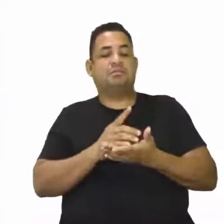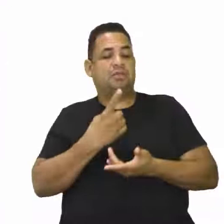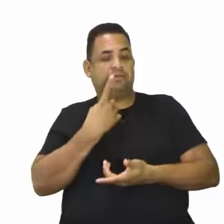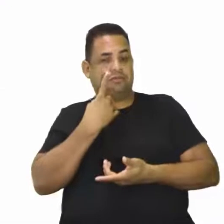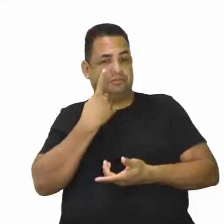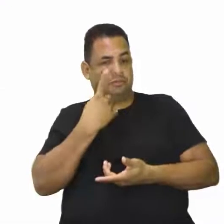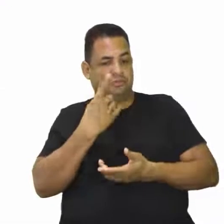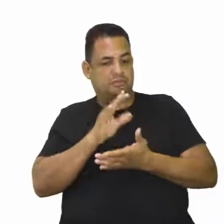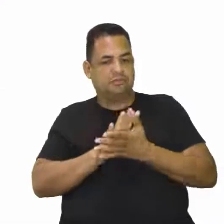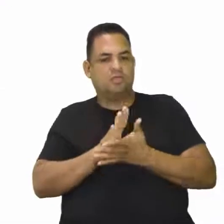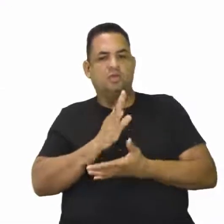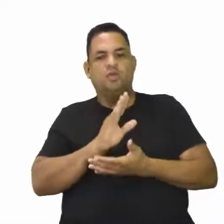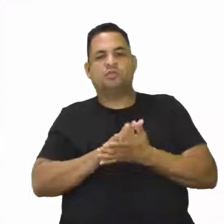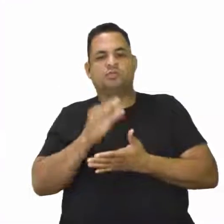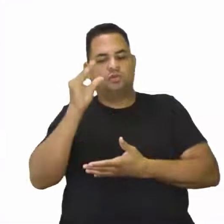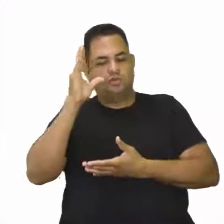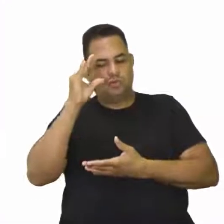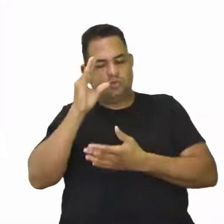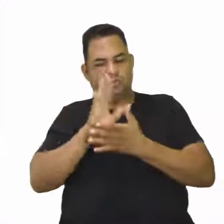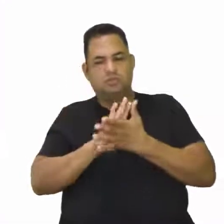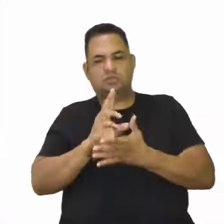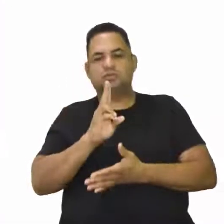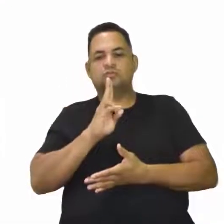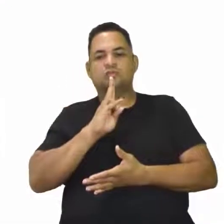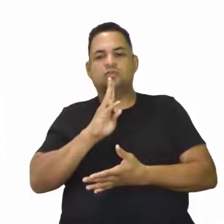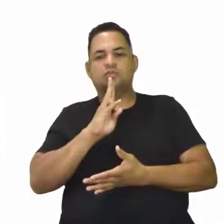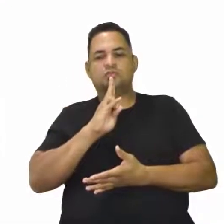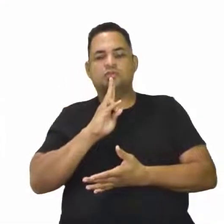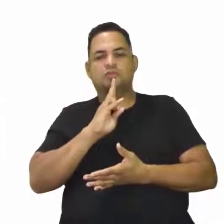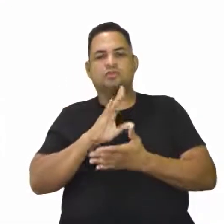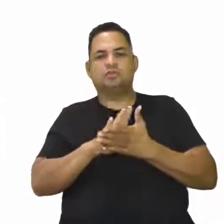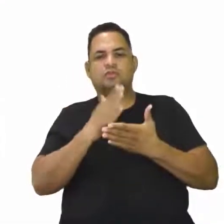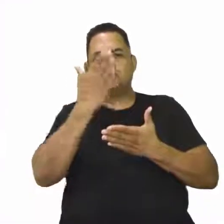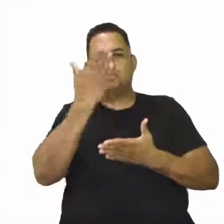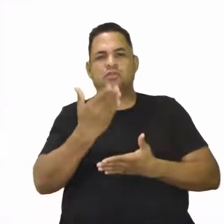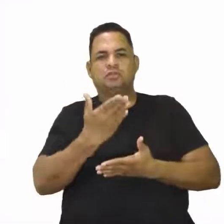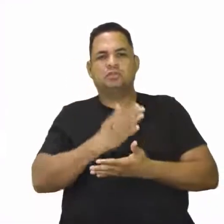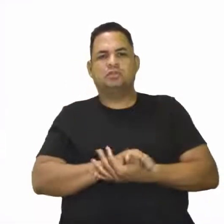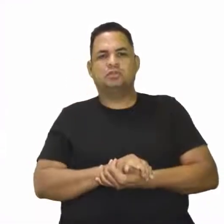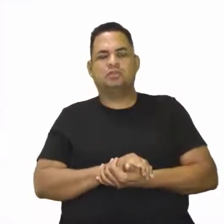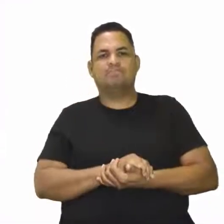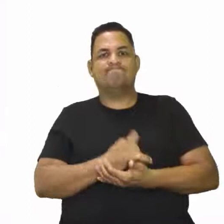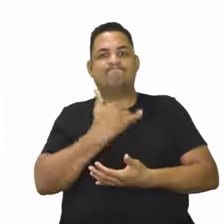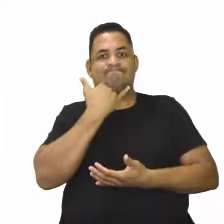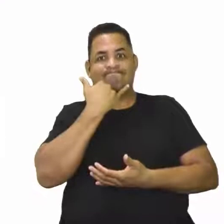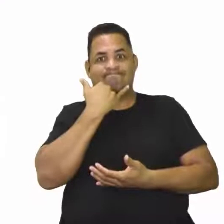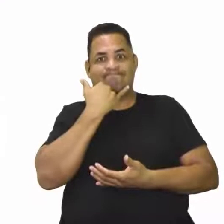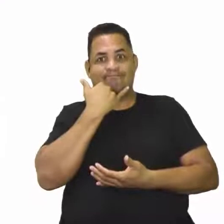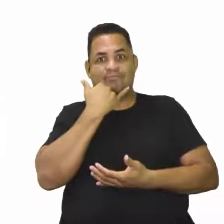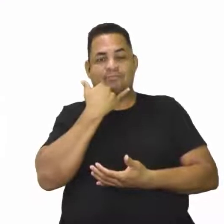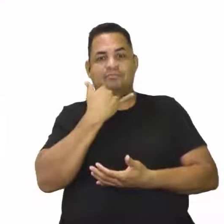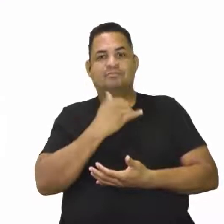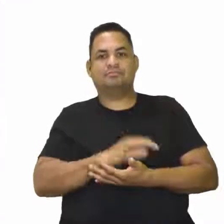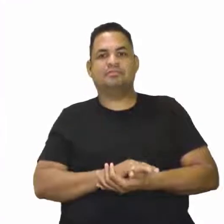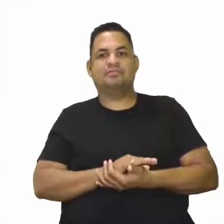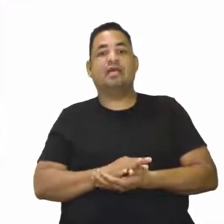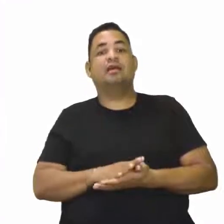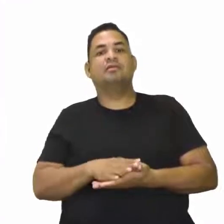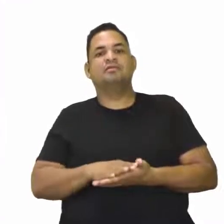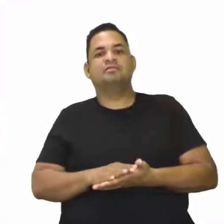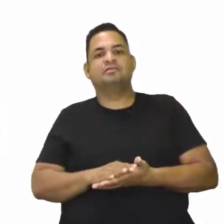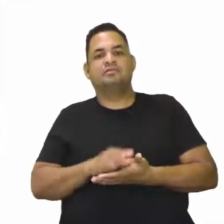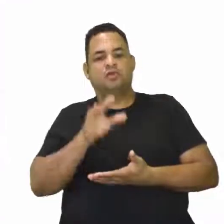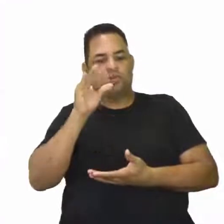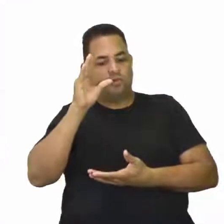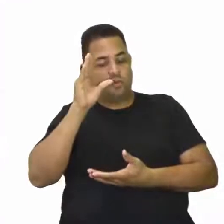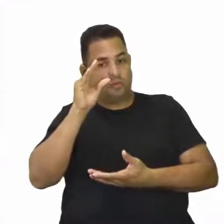de Honduras, certinho? Honduras não, perdão, galerinha, nós vimos a curiosidade de